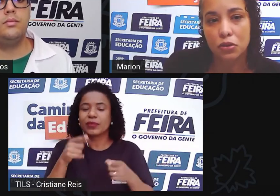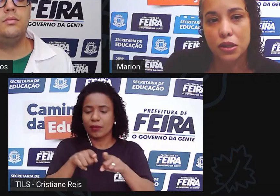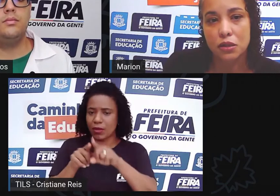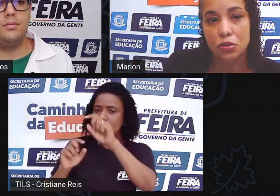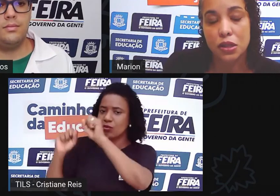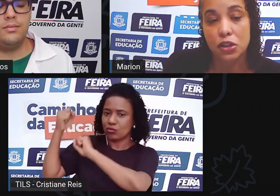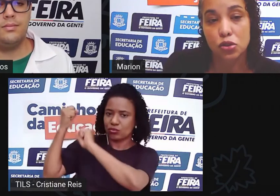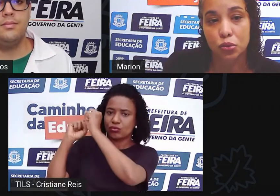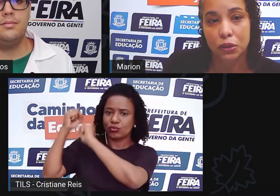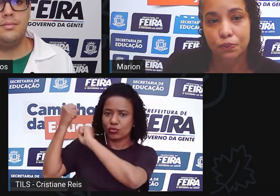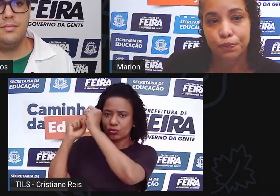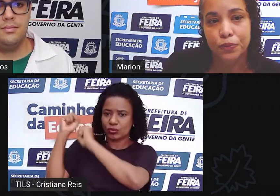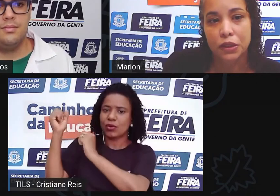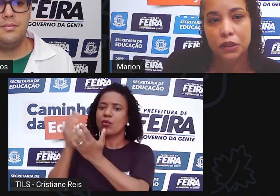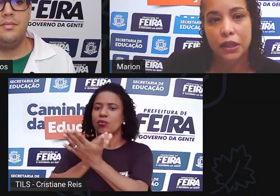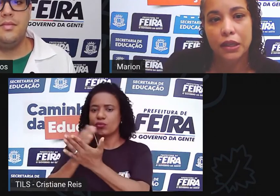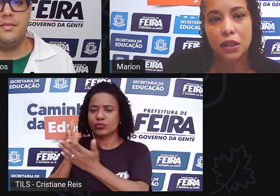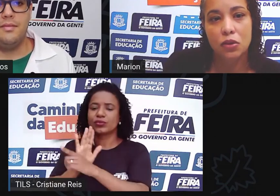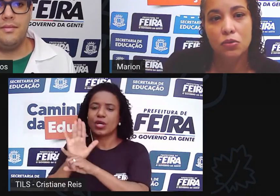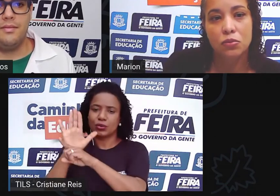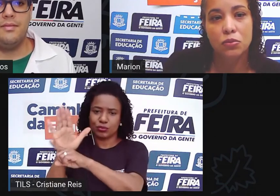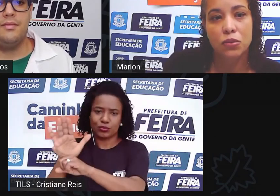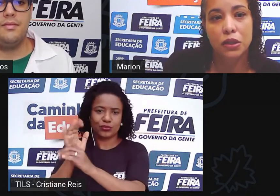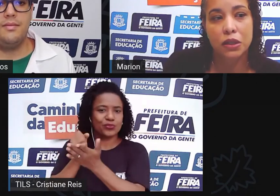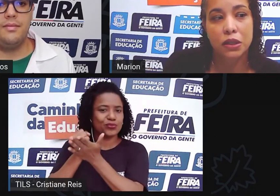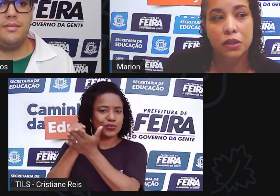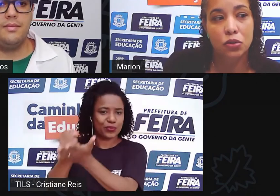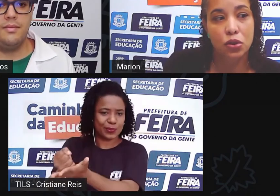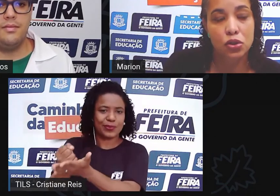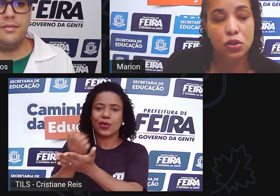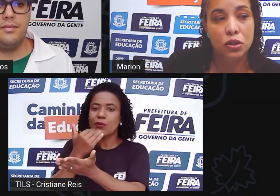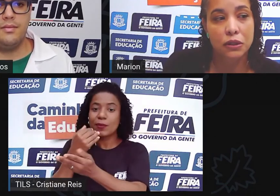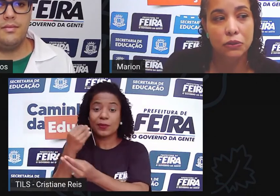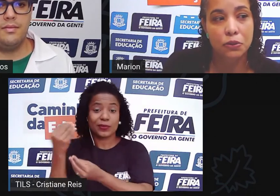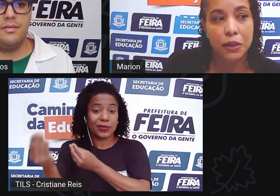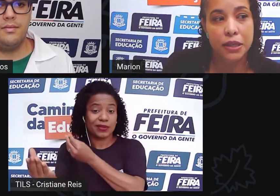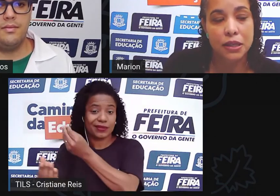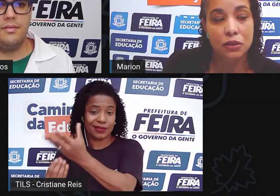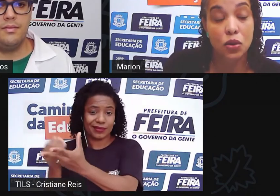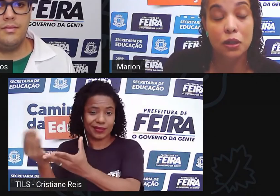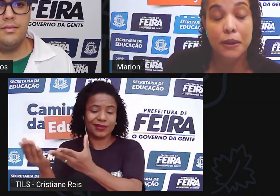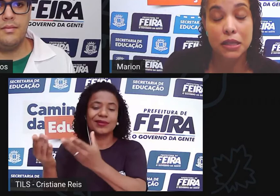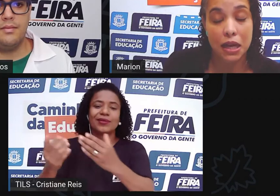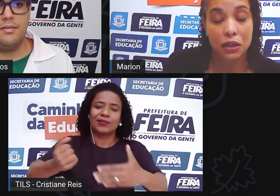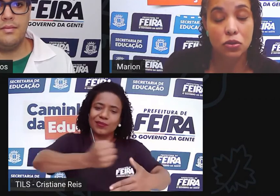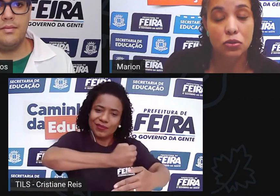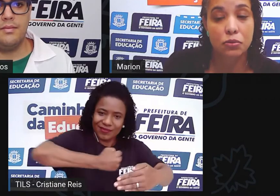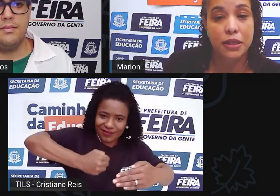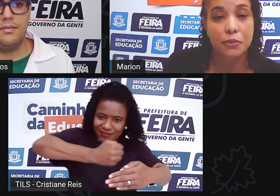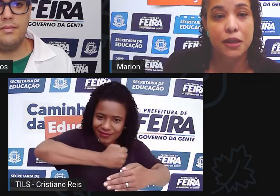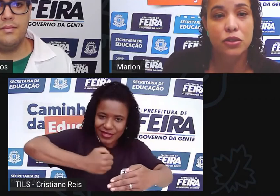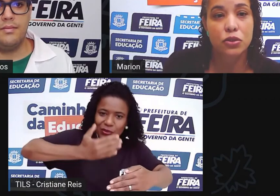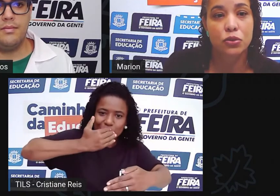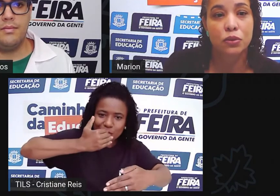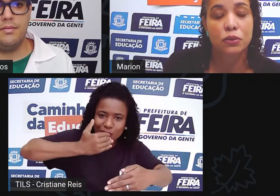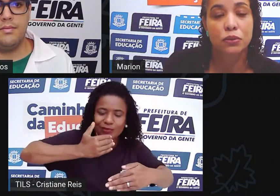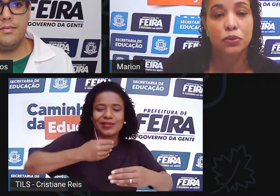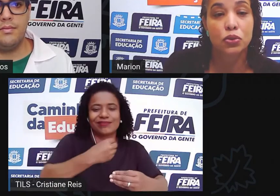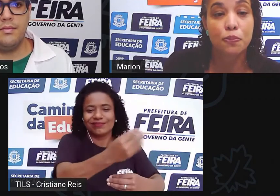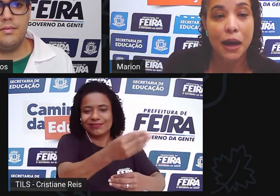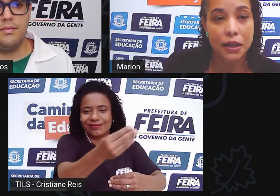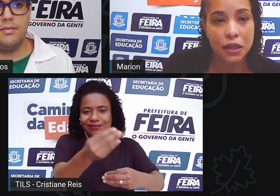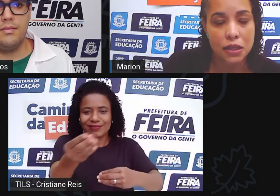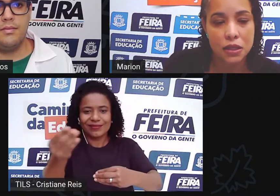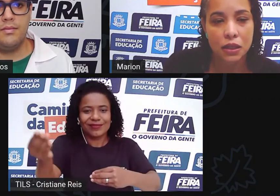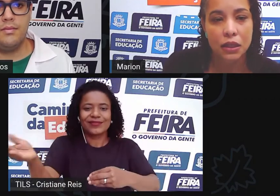que nos ajudam. Né? Então, hoje, no ano passado, o Mesa Brasil